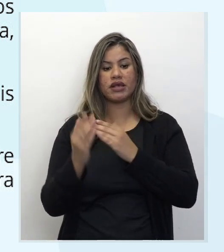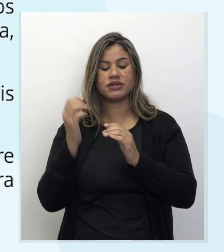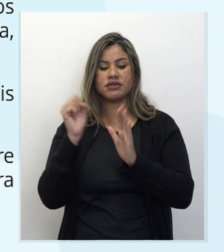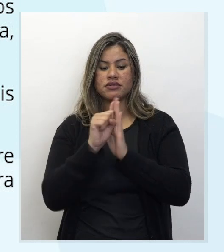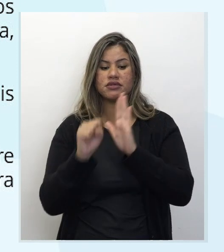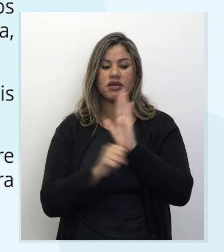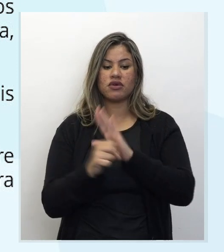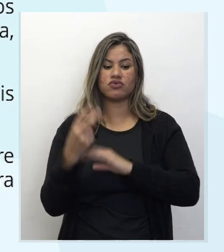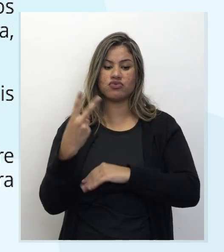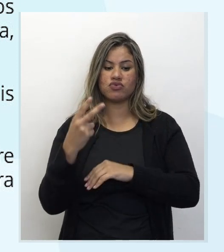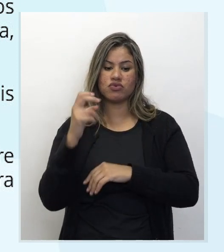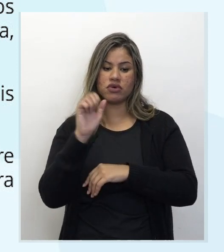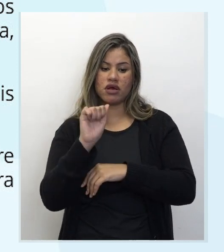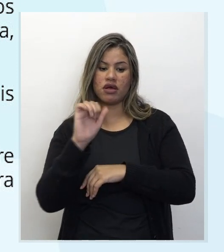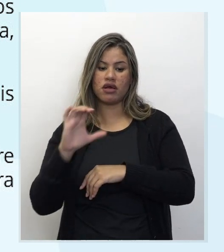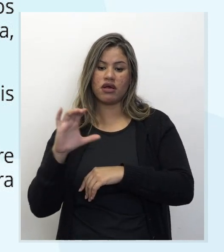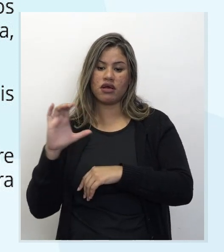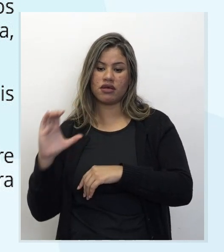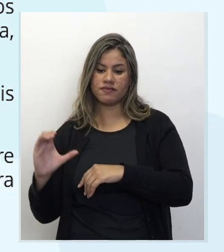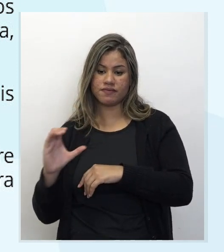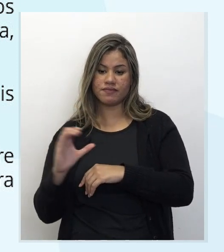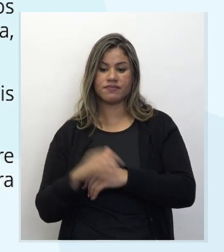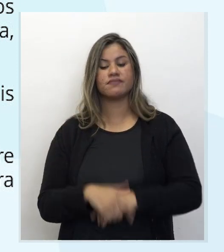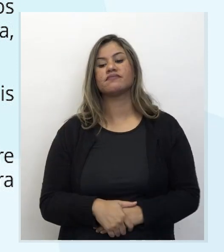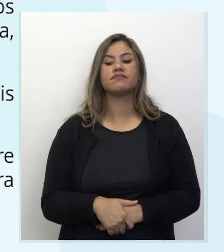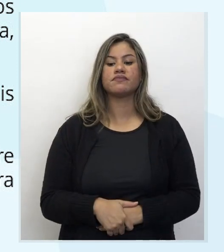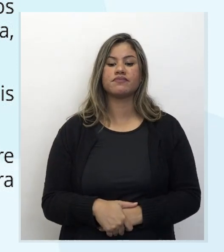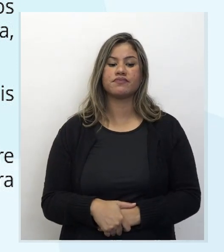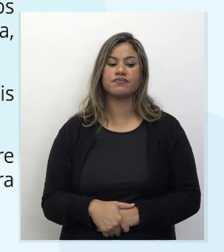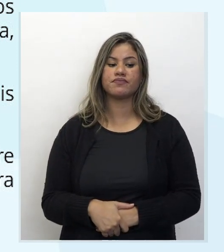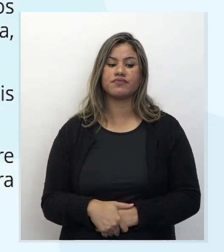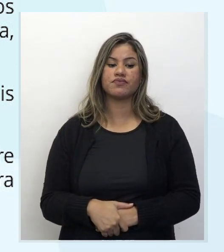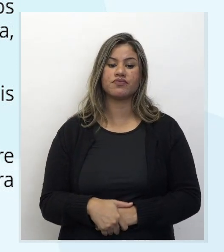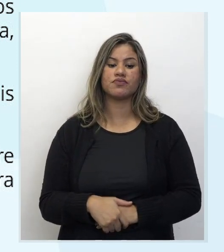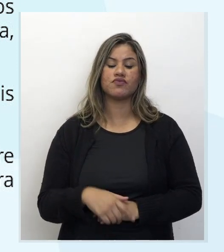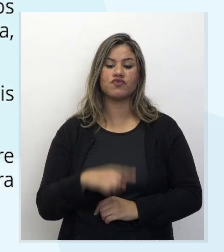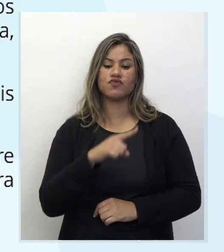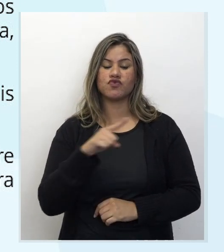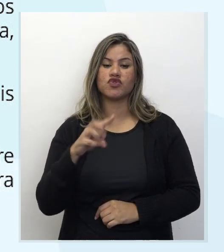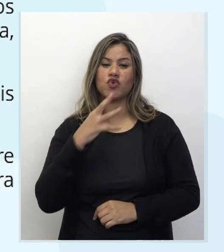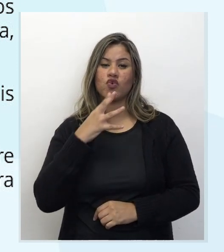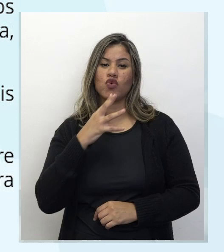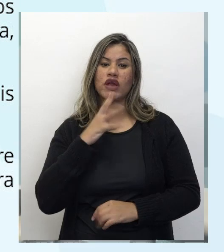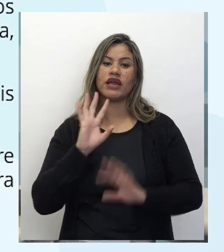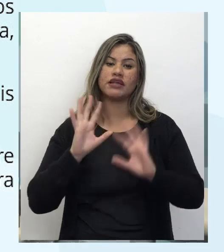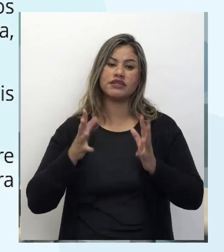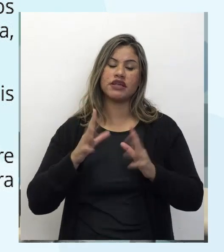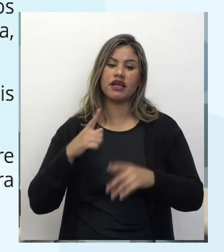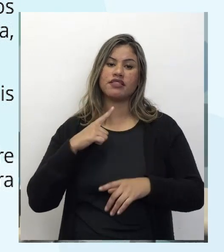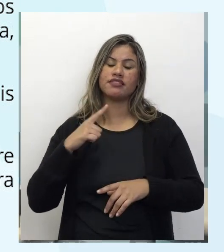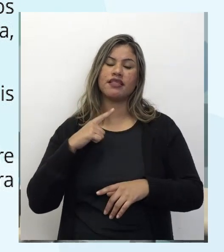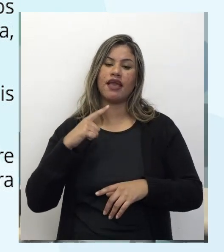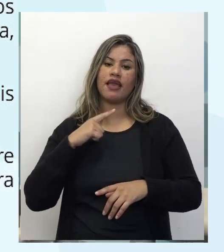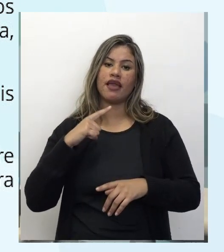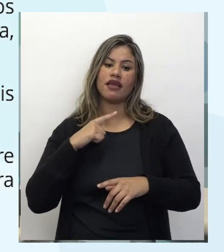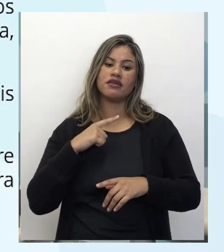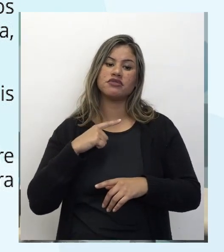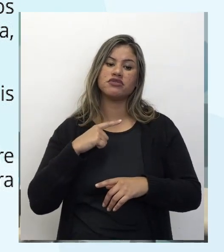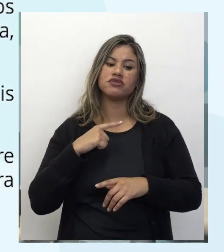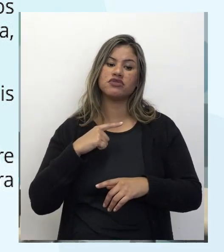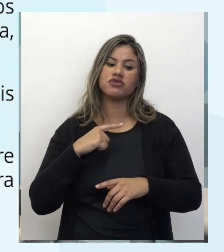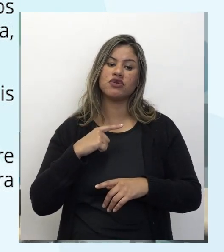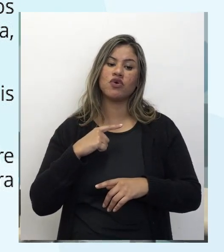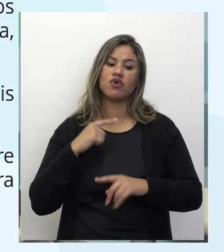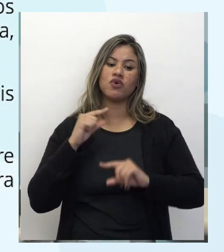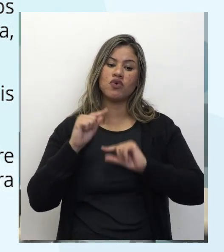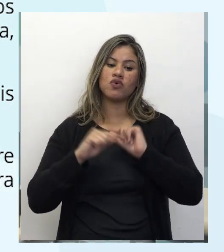dessa fusão promovida por Alexandre, a mitologia romana. Como vocês conhecem, a gente vai colocar aqui para vocês já